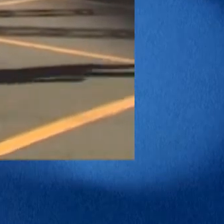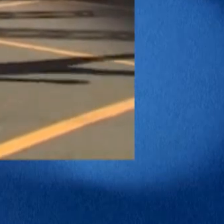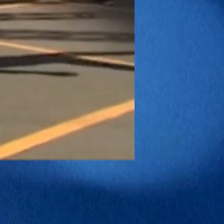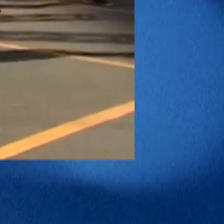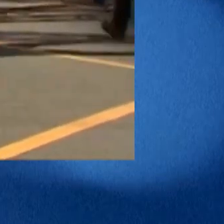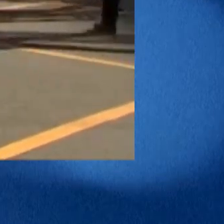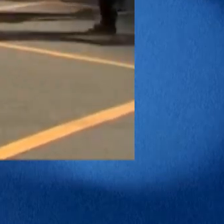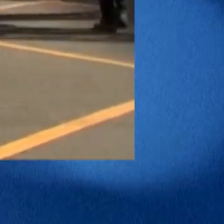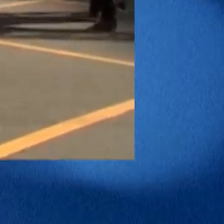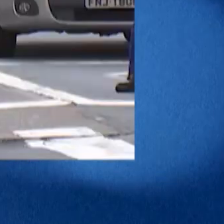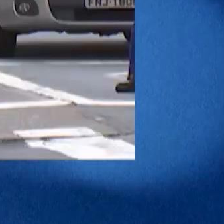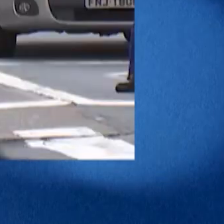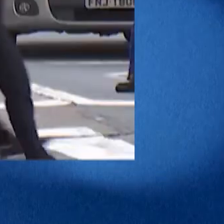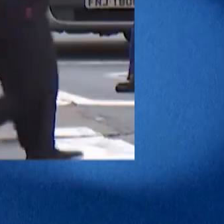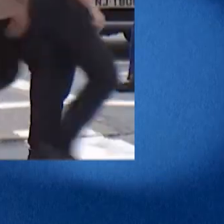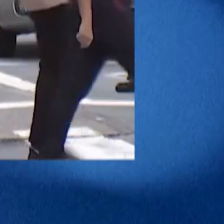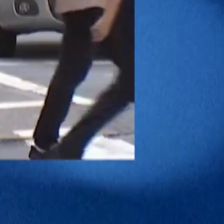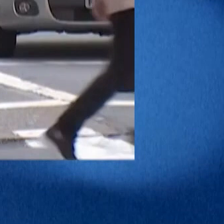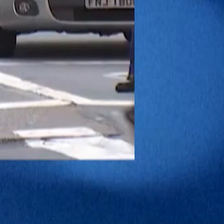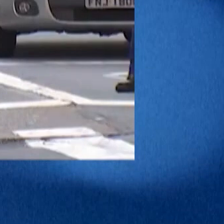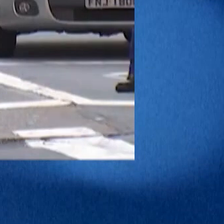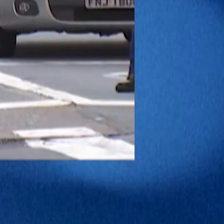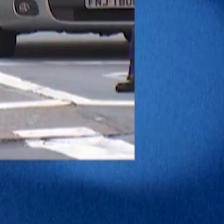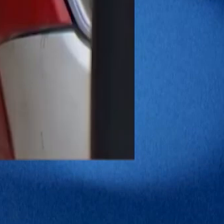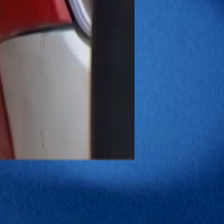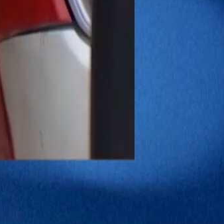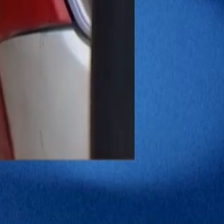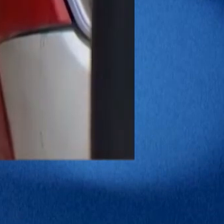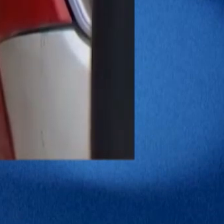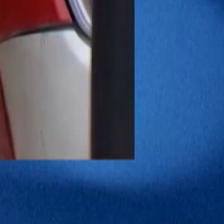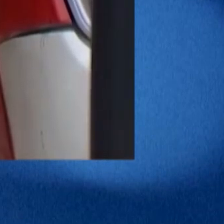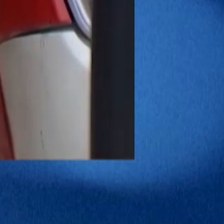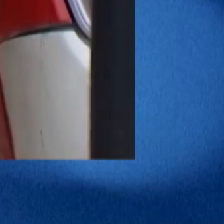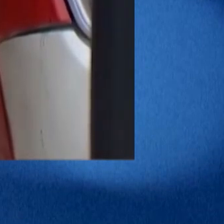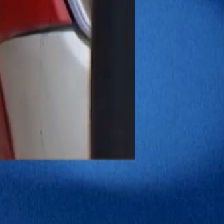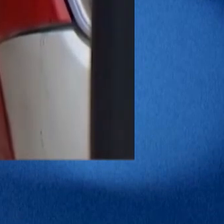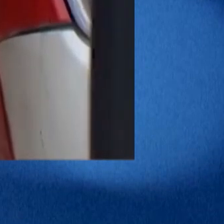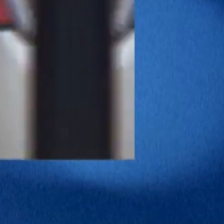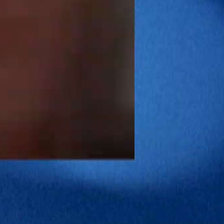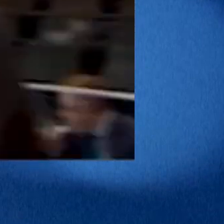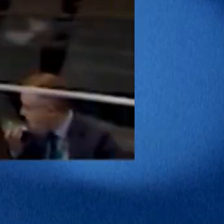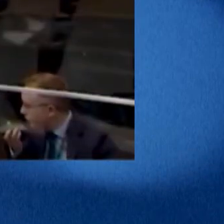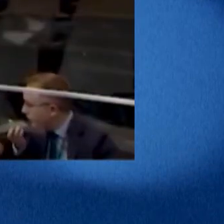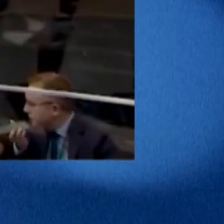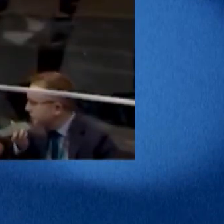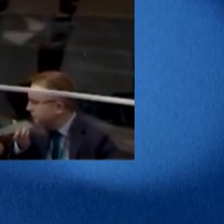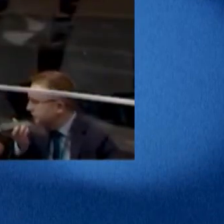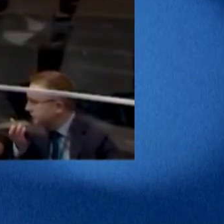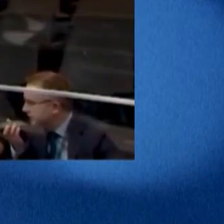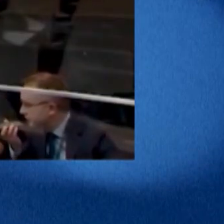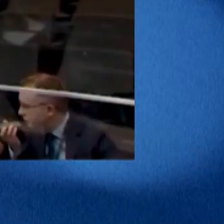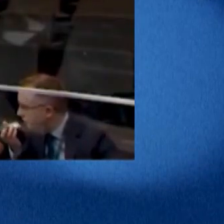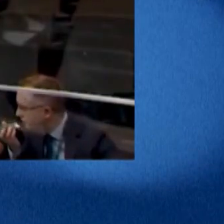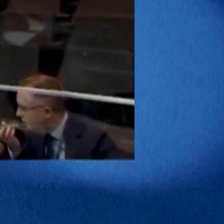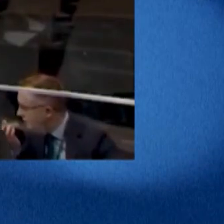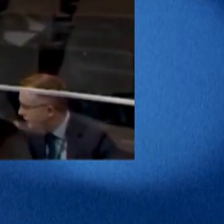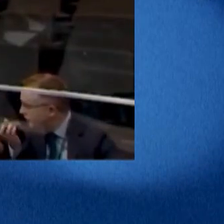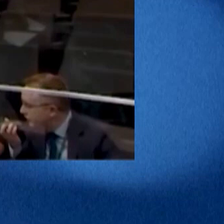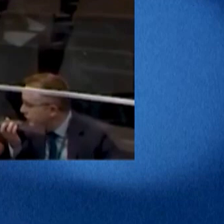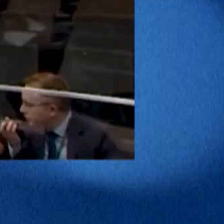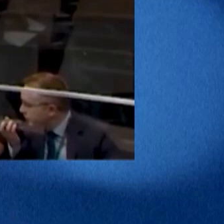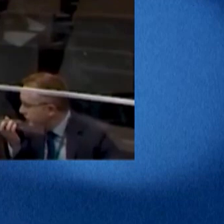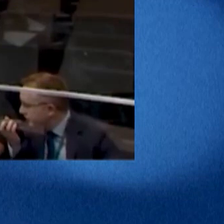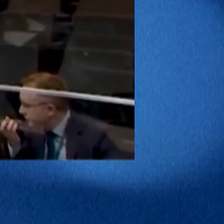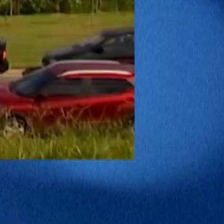propõe ampliação do prazo dos créditos comprados para o transporte público. Vereador Paulo Gaspar